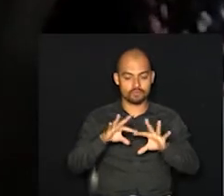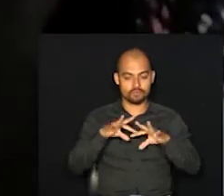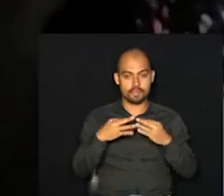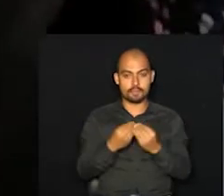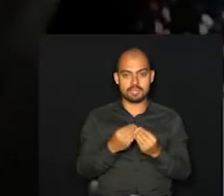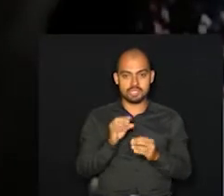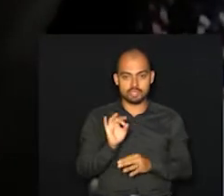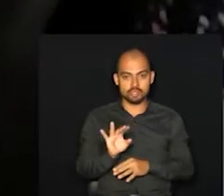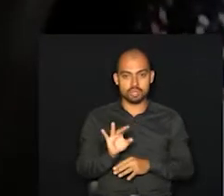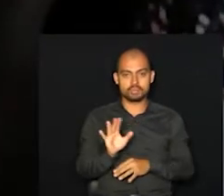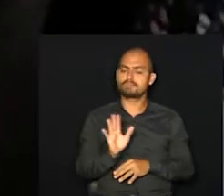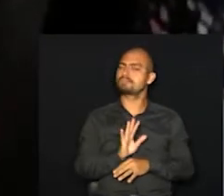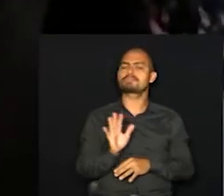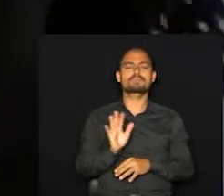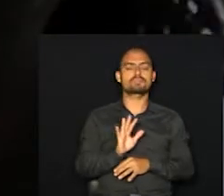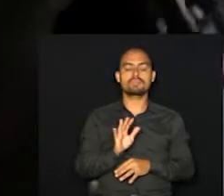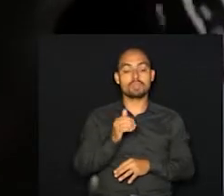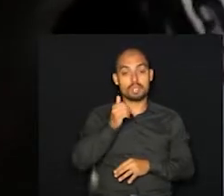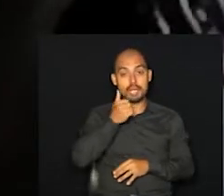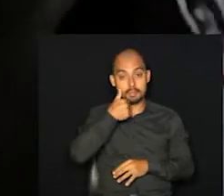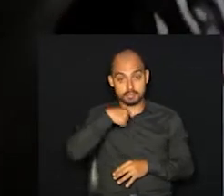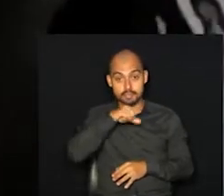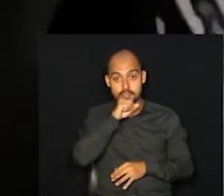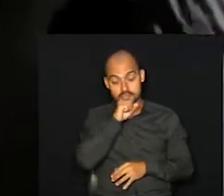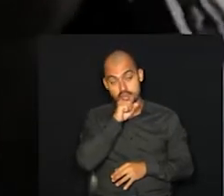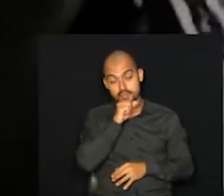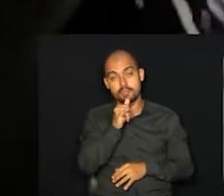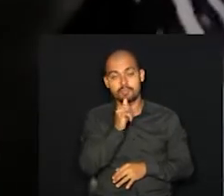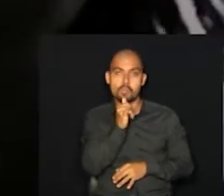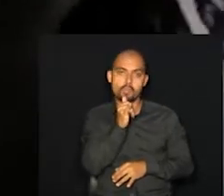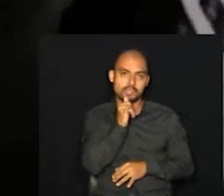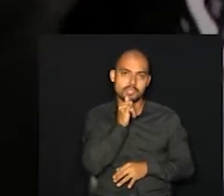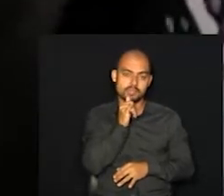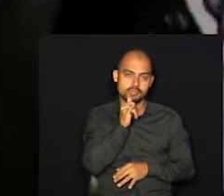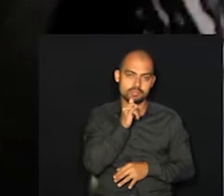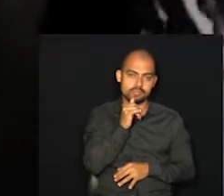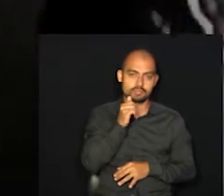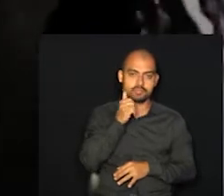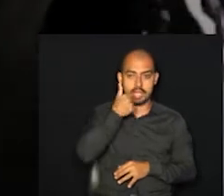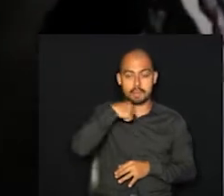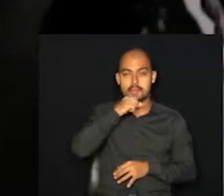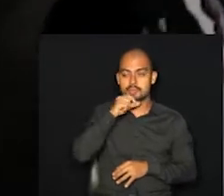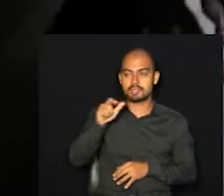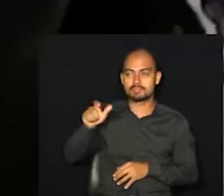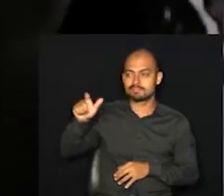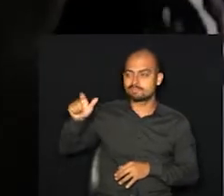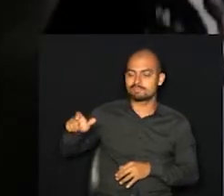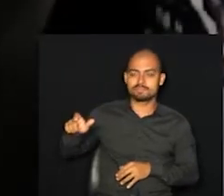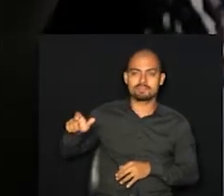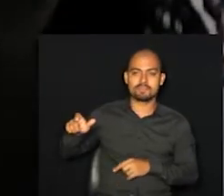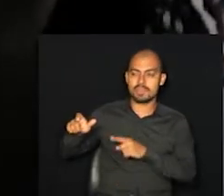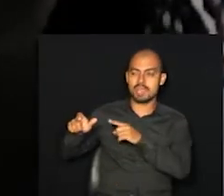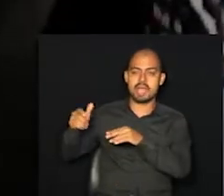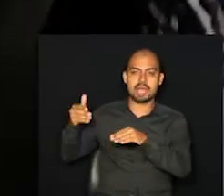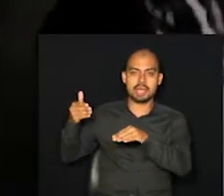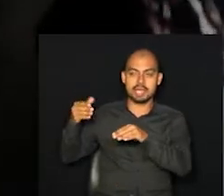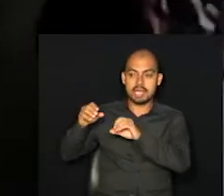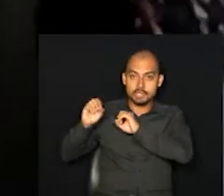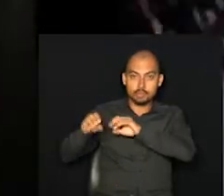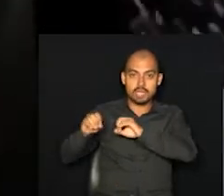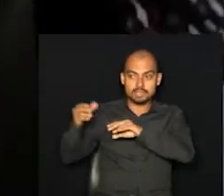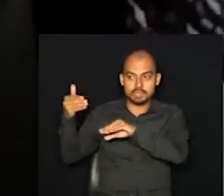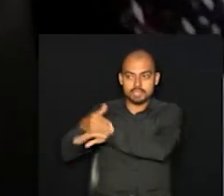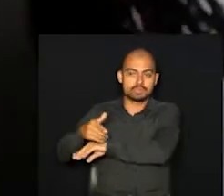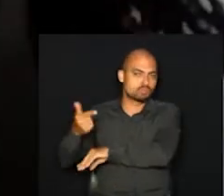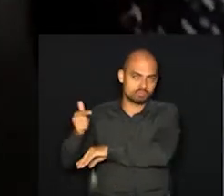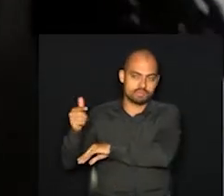por exemplo, a minha mãe, a gente teve um ensinamento, a minha mãe não teve o mesmo acesso à educação que nem a gente, mas ela lutou muito